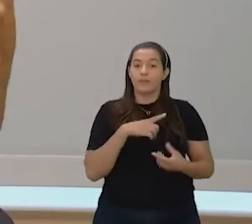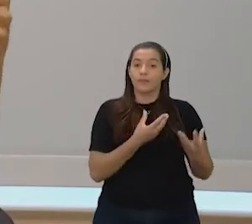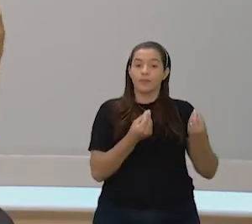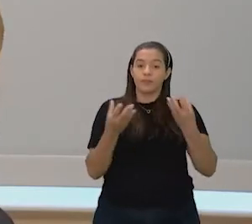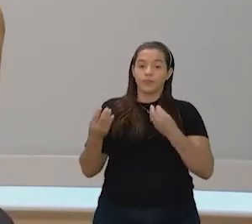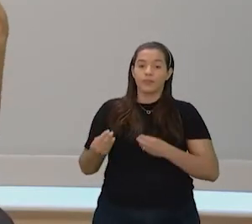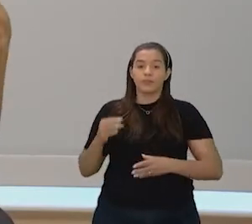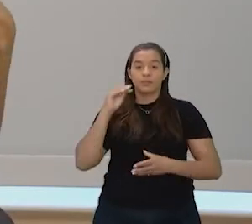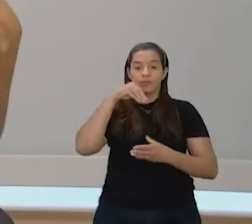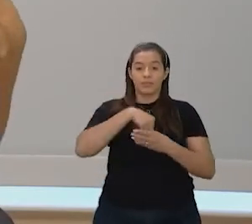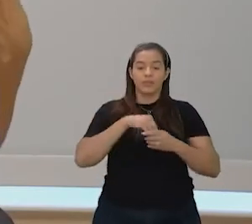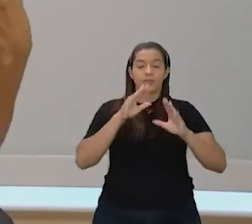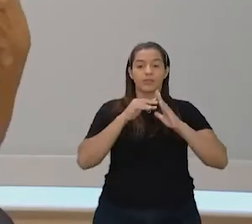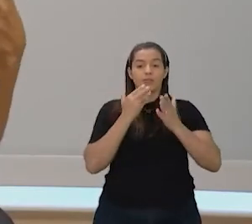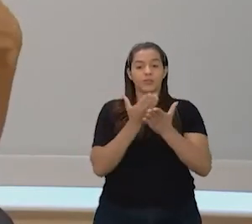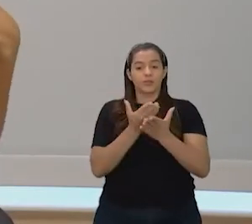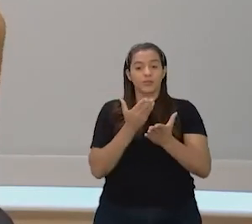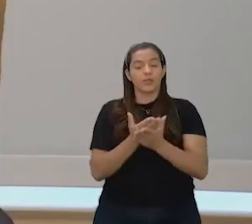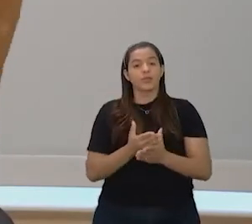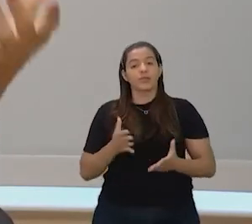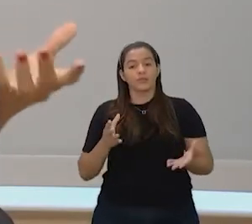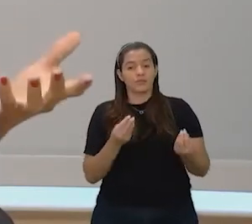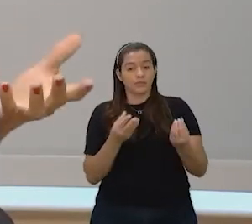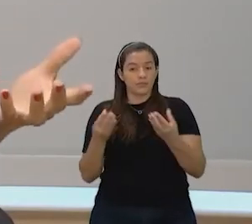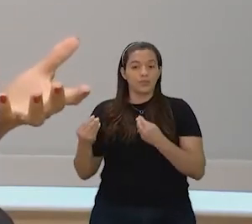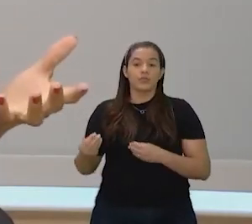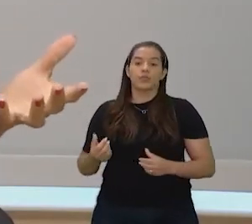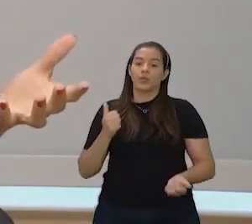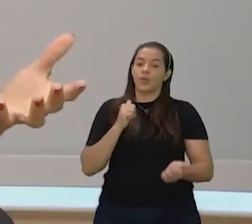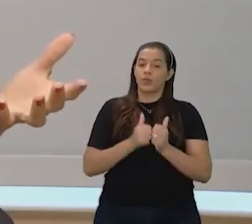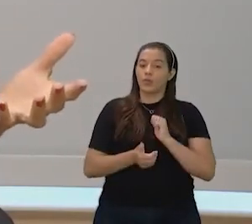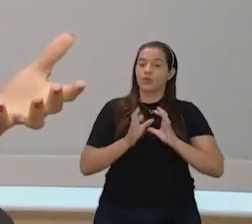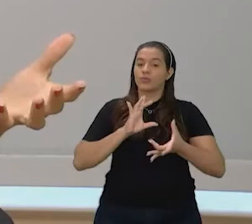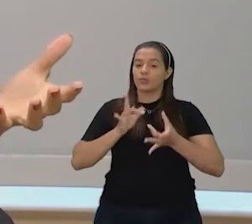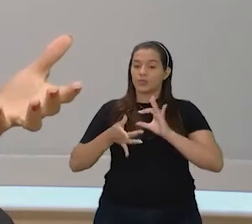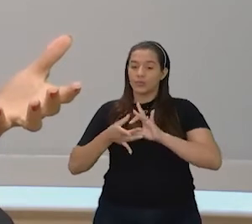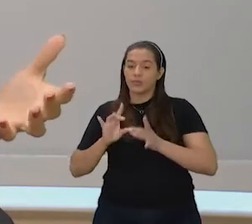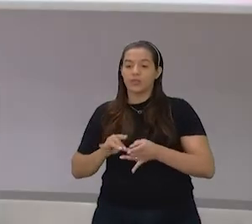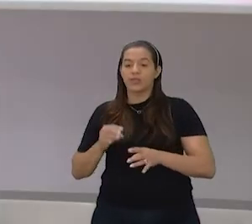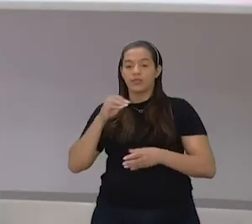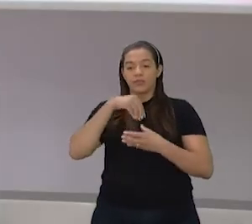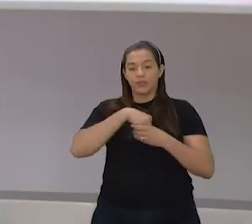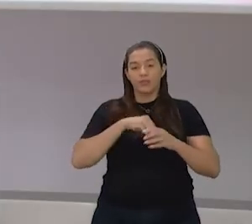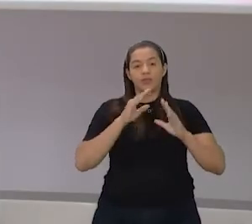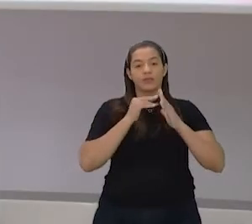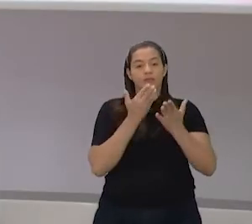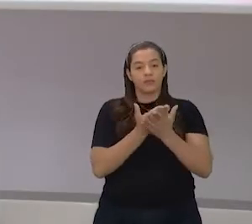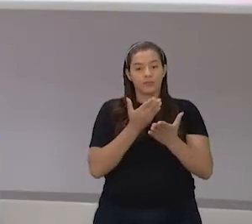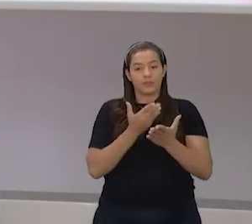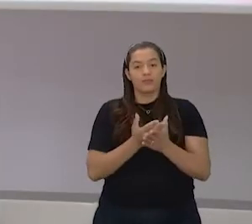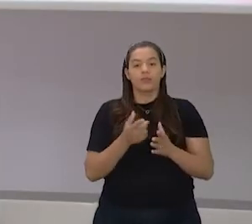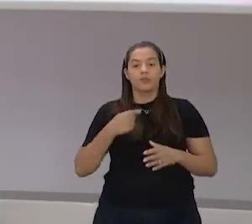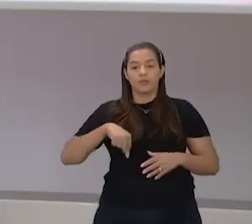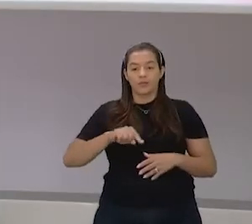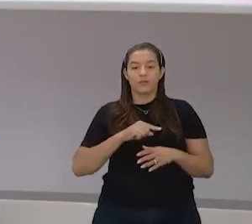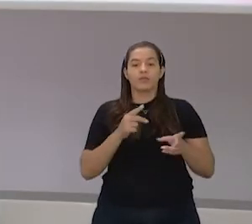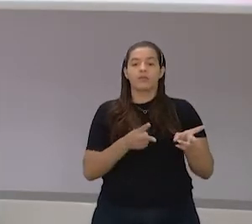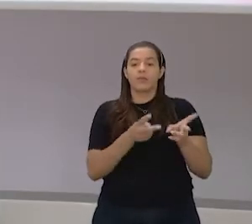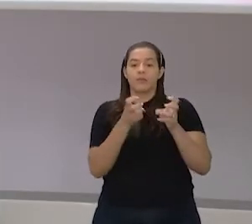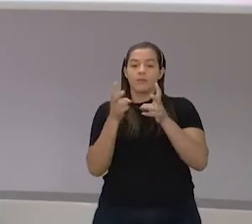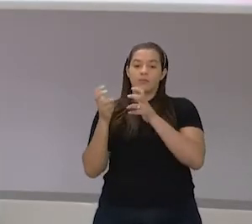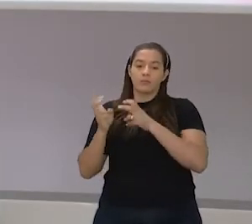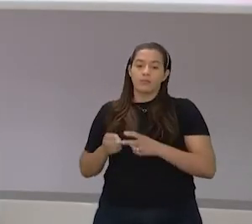nas escolas que eu acredito que há muitos atletas na escola, né? Sim, nós conseguimos perceber já